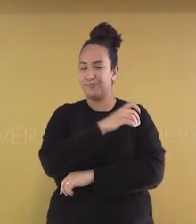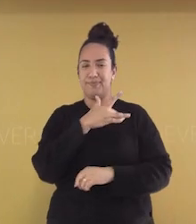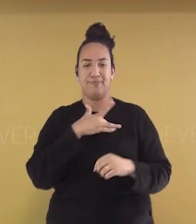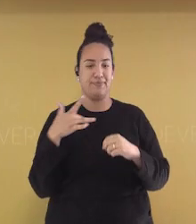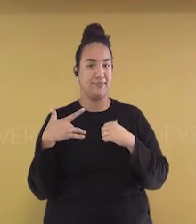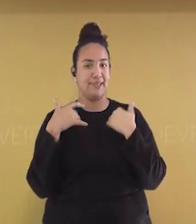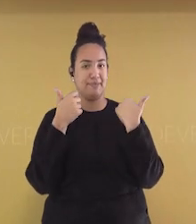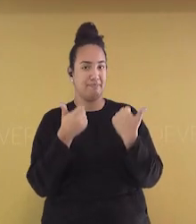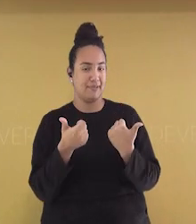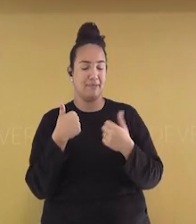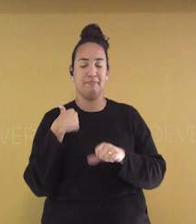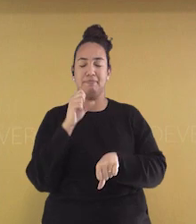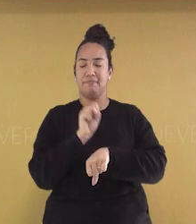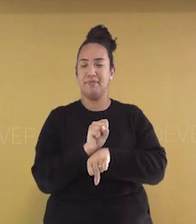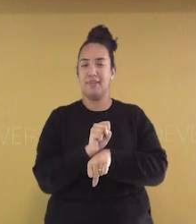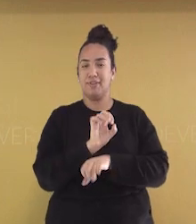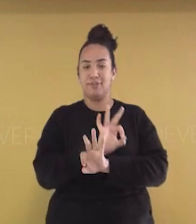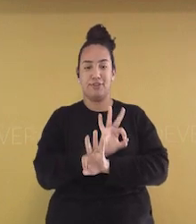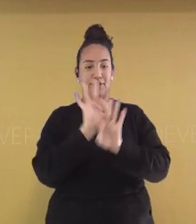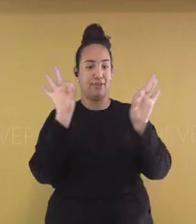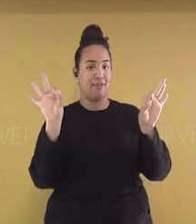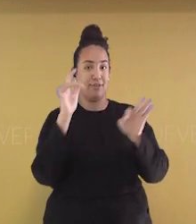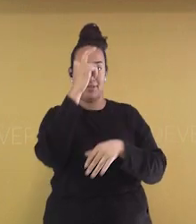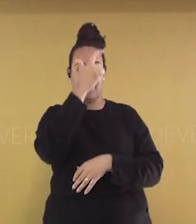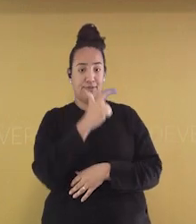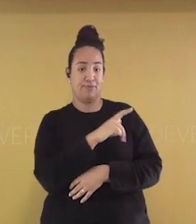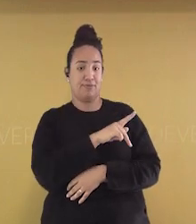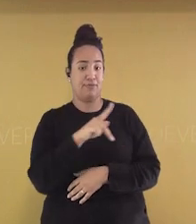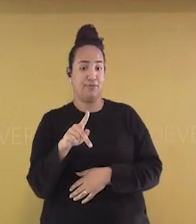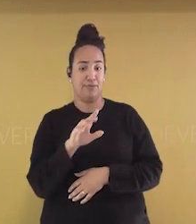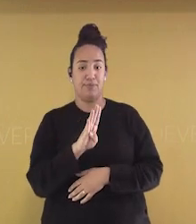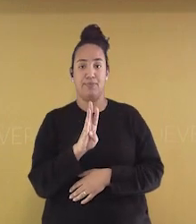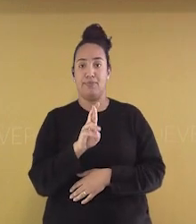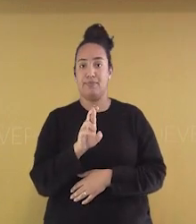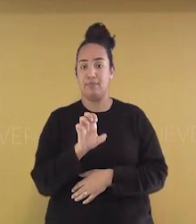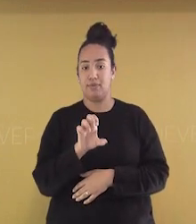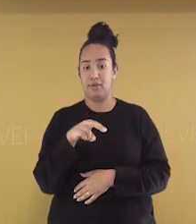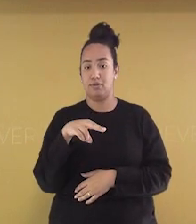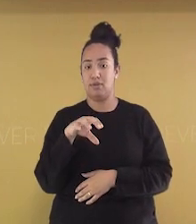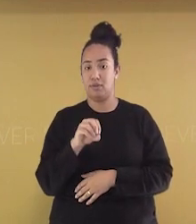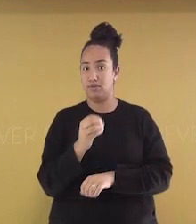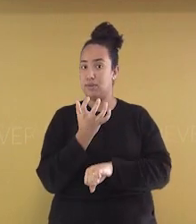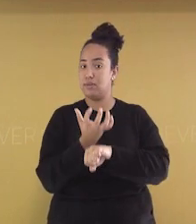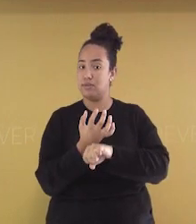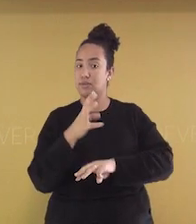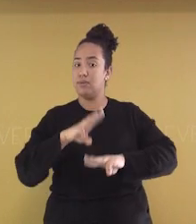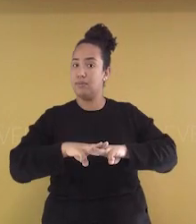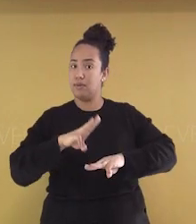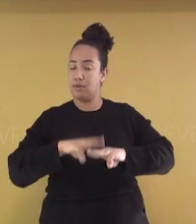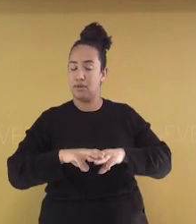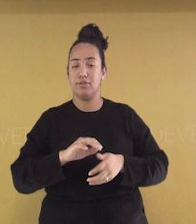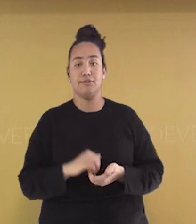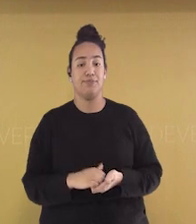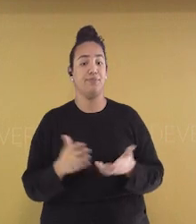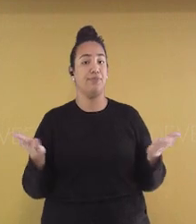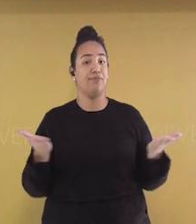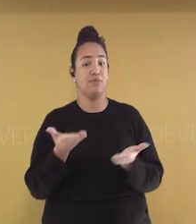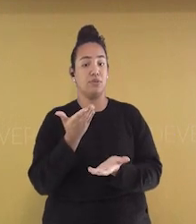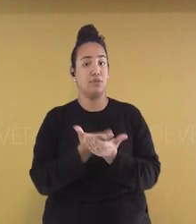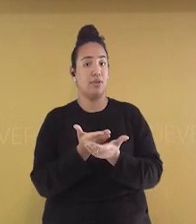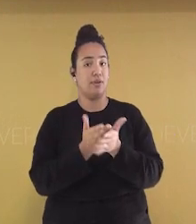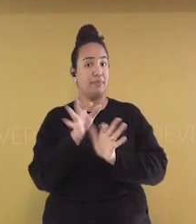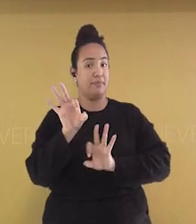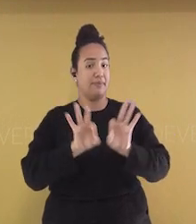estudantes, como vocês estão? Eu espero que estejam ótimos. Eu sou o professor Breno, de matemática, e essa aula foi